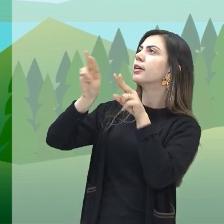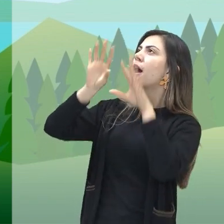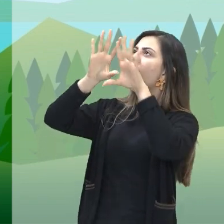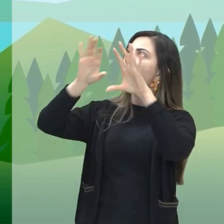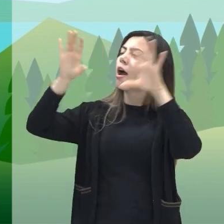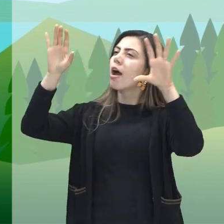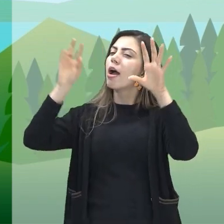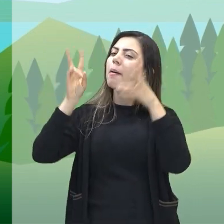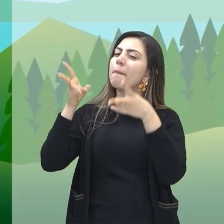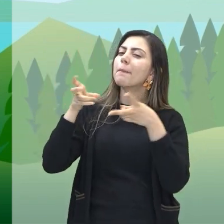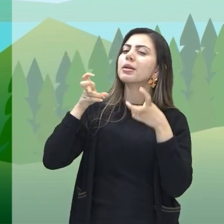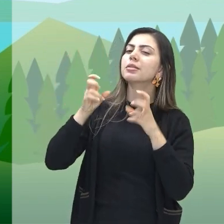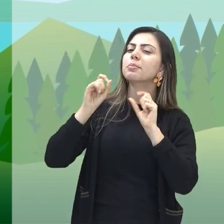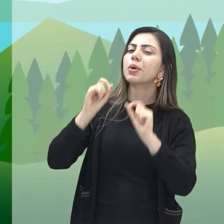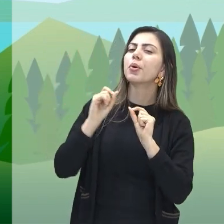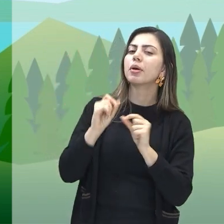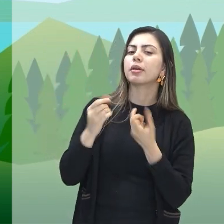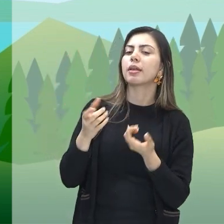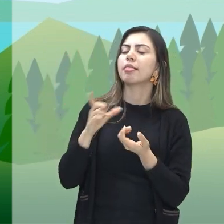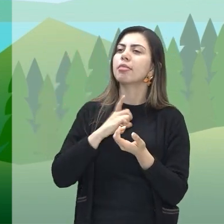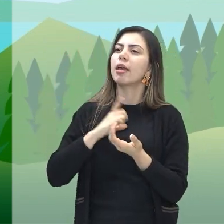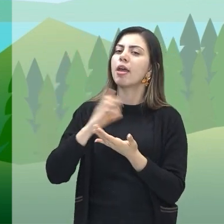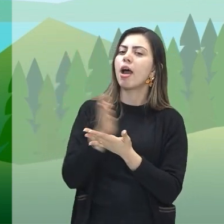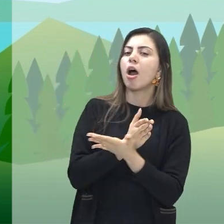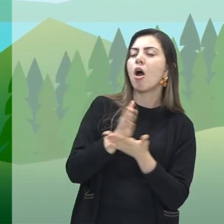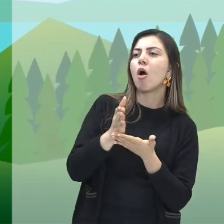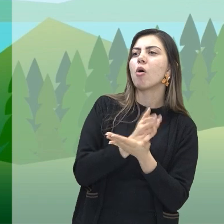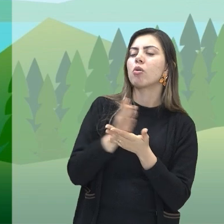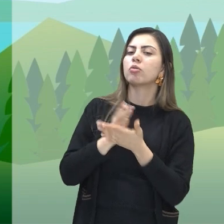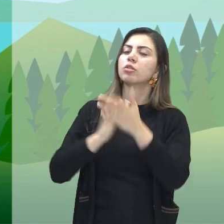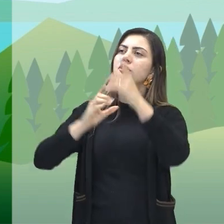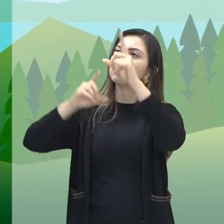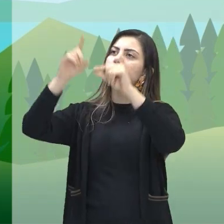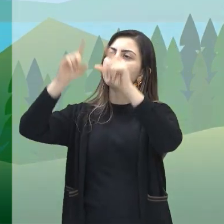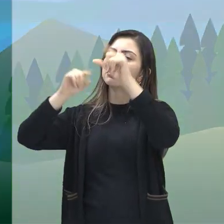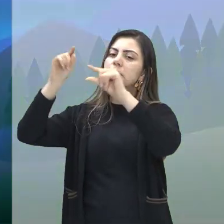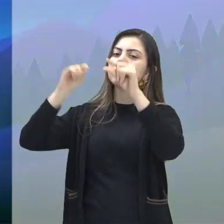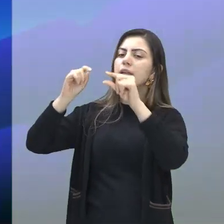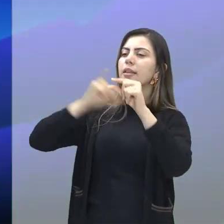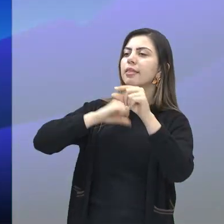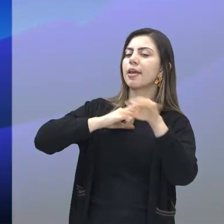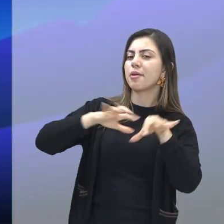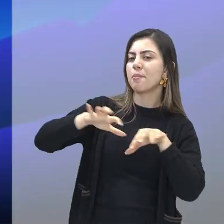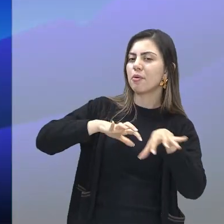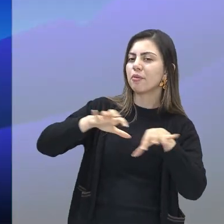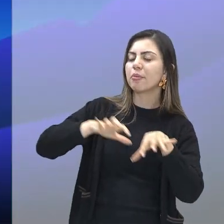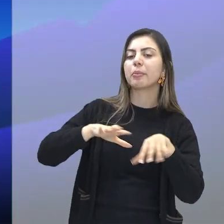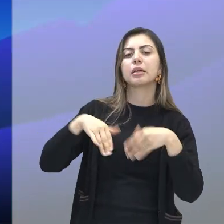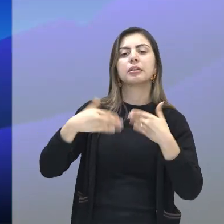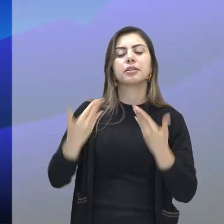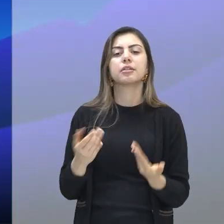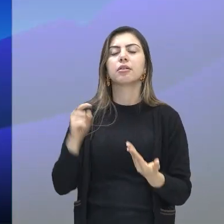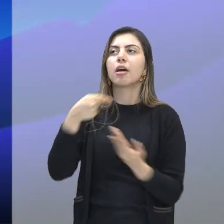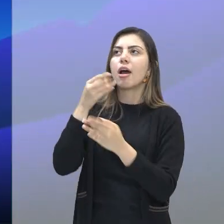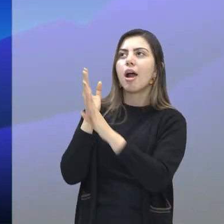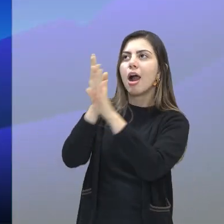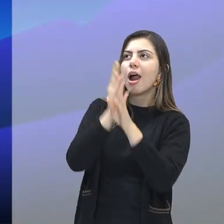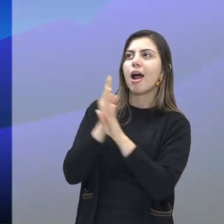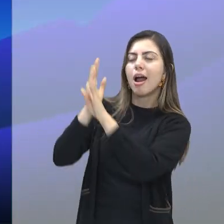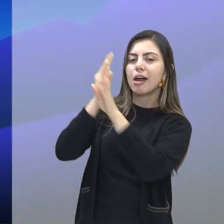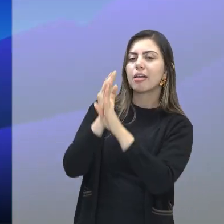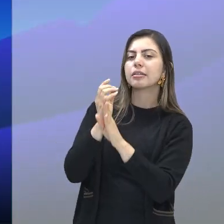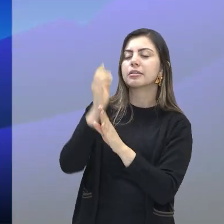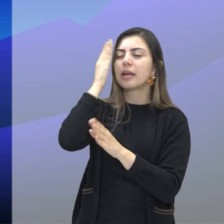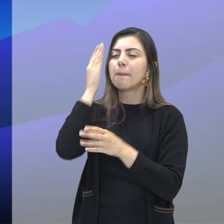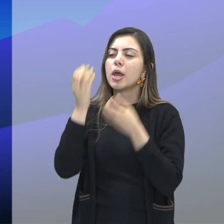ancestrais perceberam que alguns astros descrevem um movimento regular, o que propiciou a eles obter uma